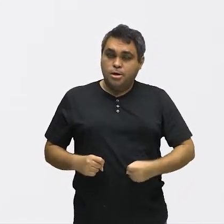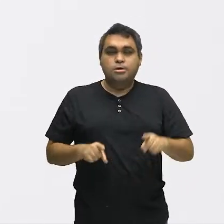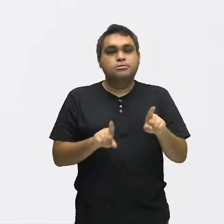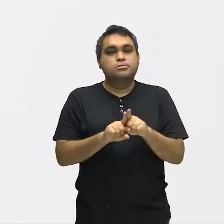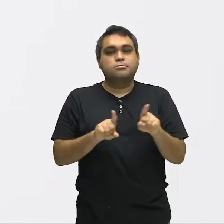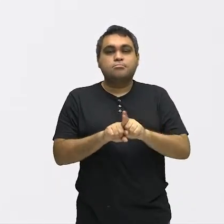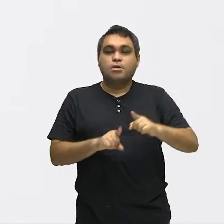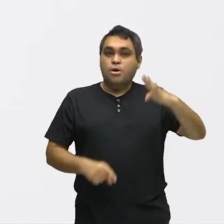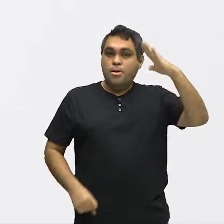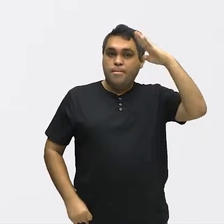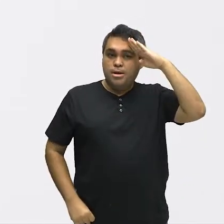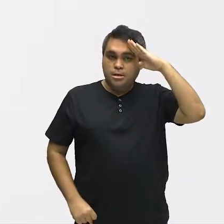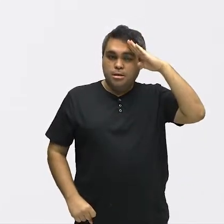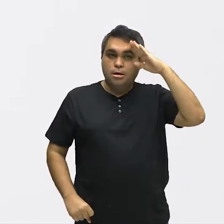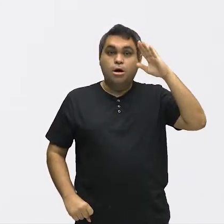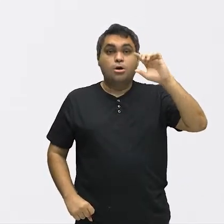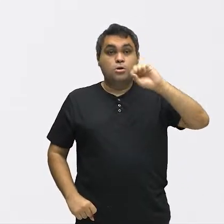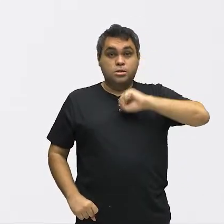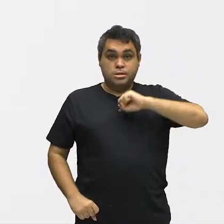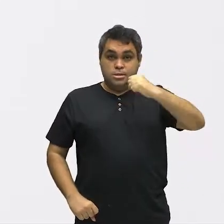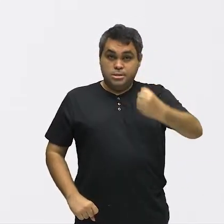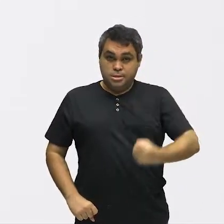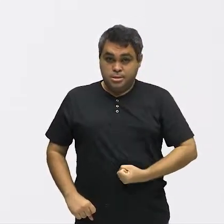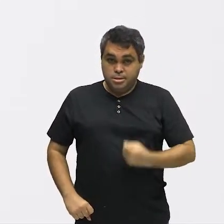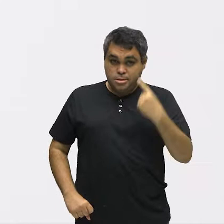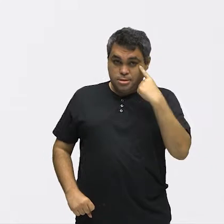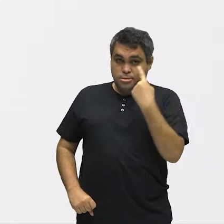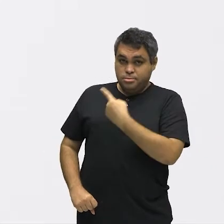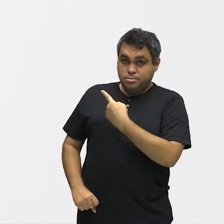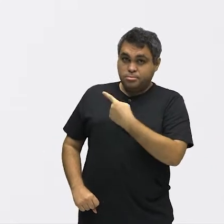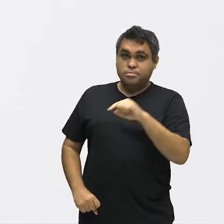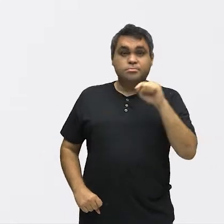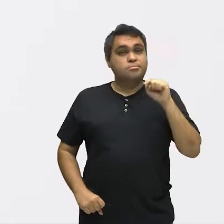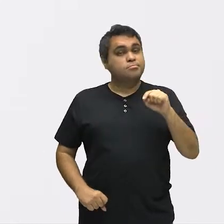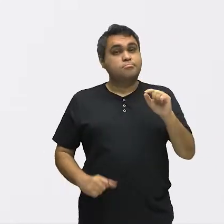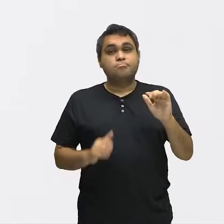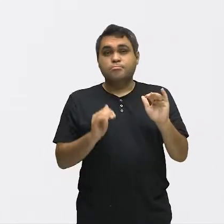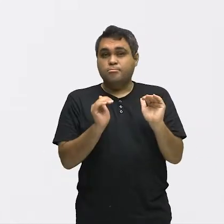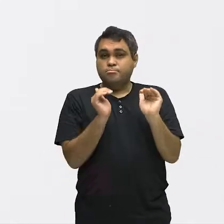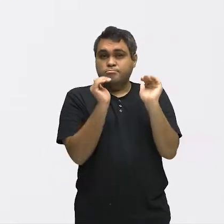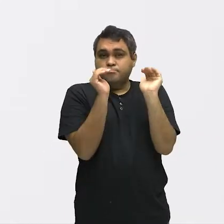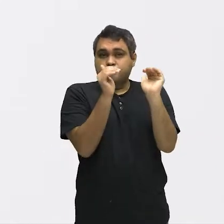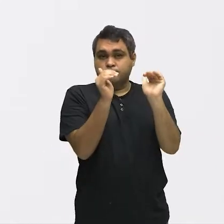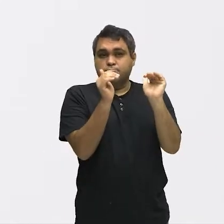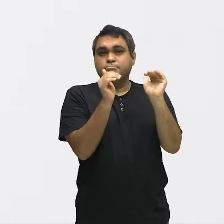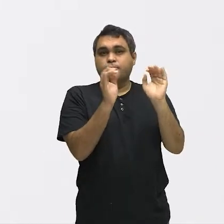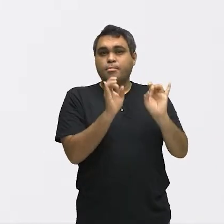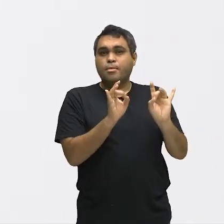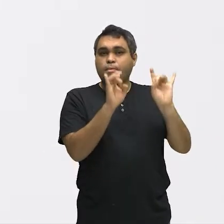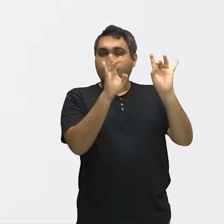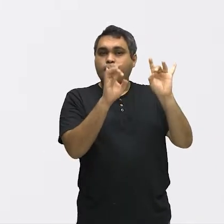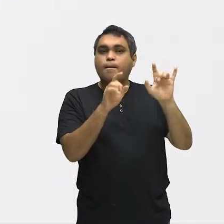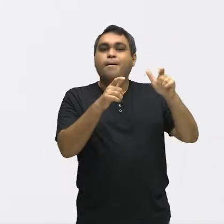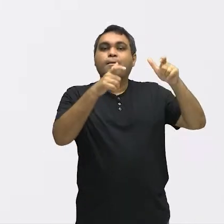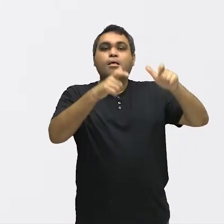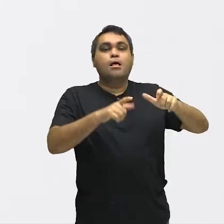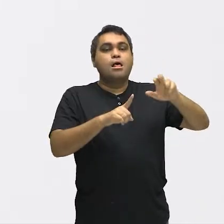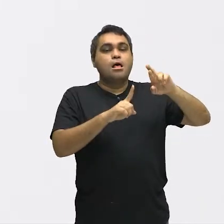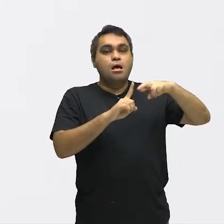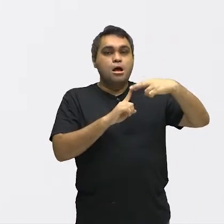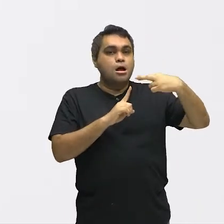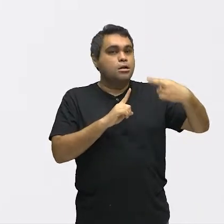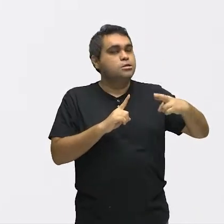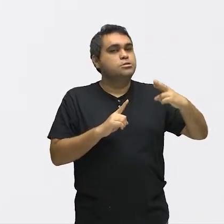que os sacerdotes, eles têm um lugar privilegiado porque a religião tem um lugar importante